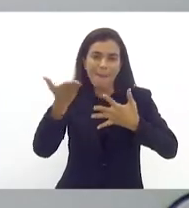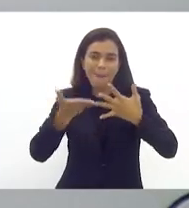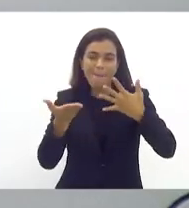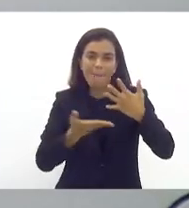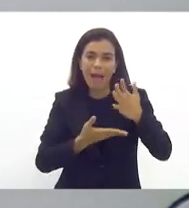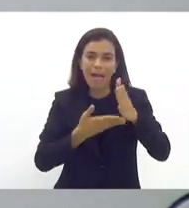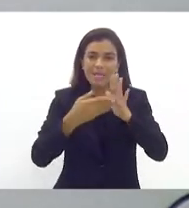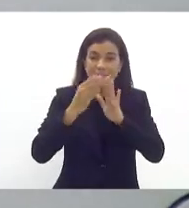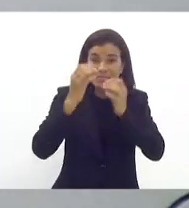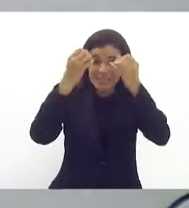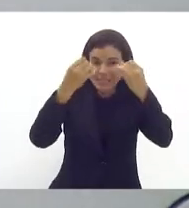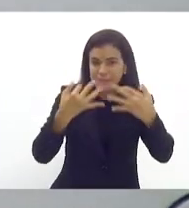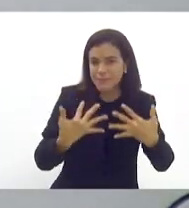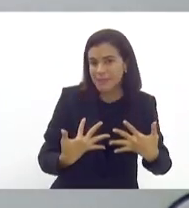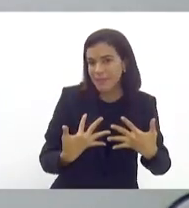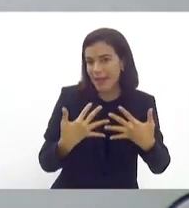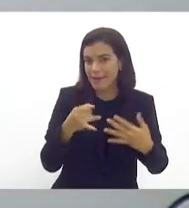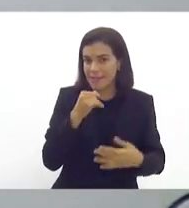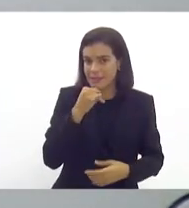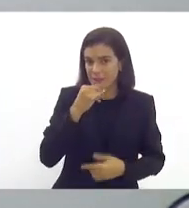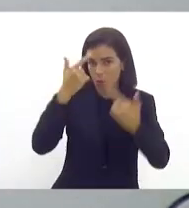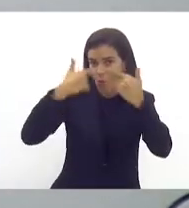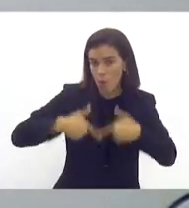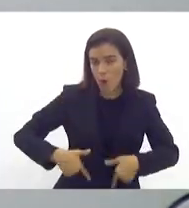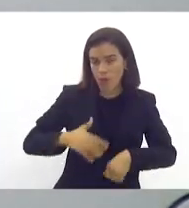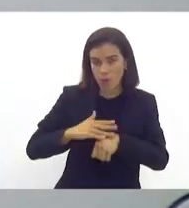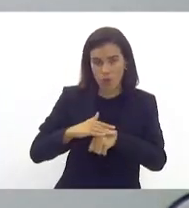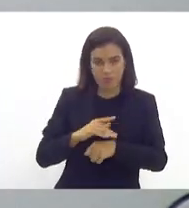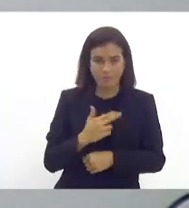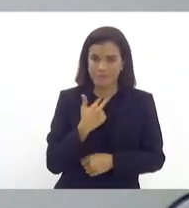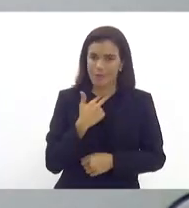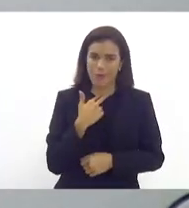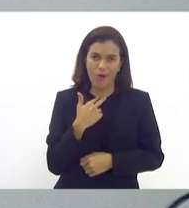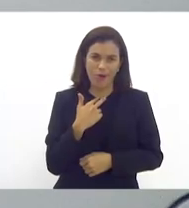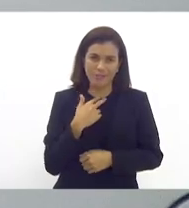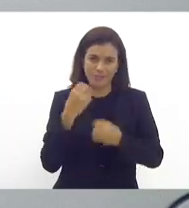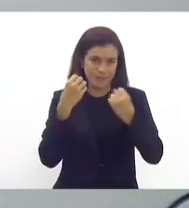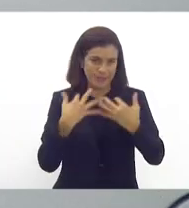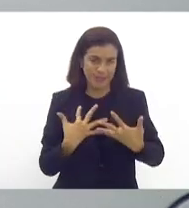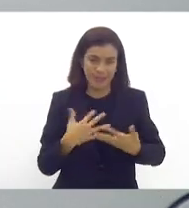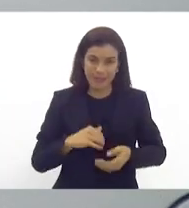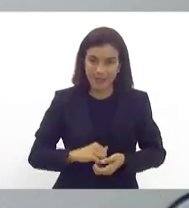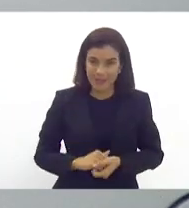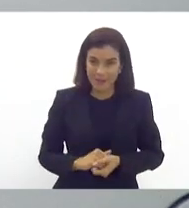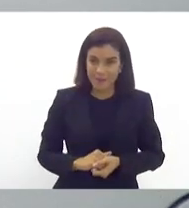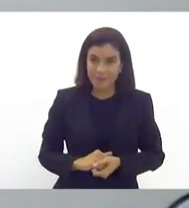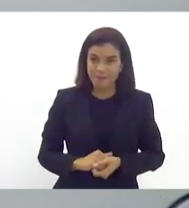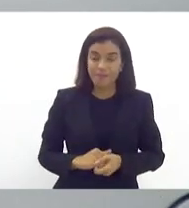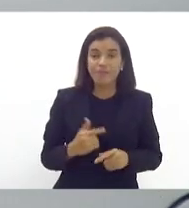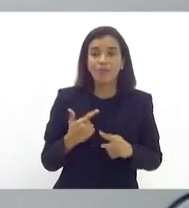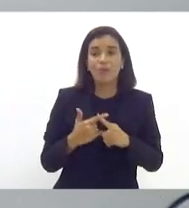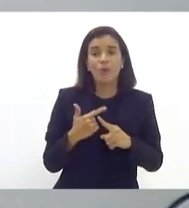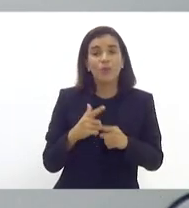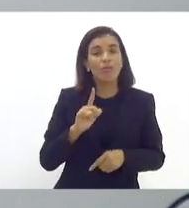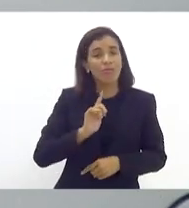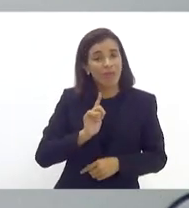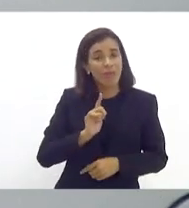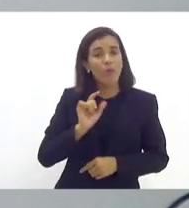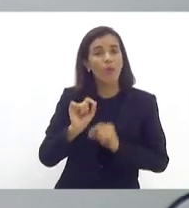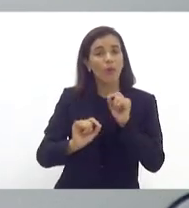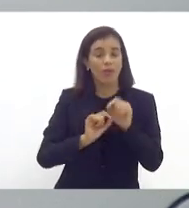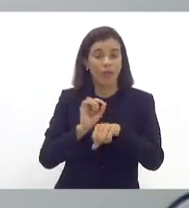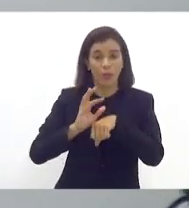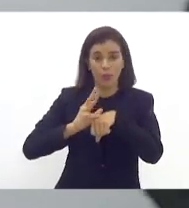exclusivamente assim como ausência de doença até porque existem doenças